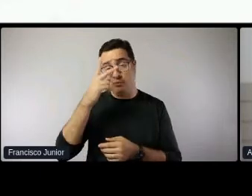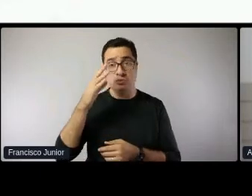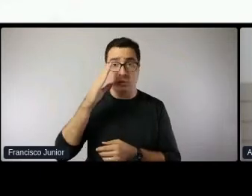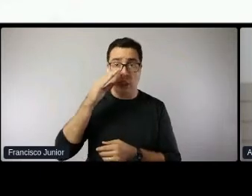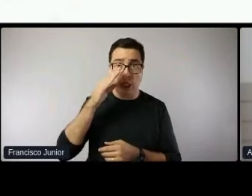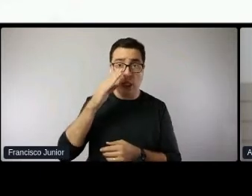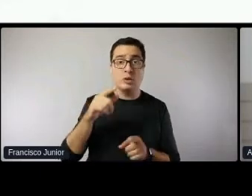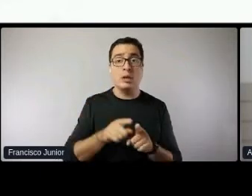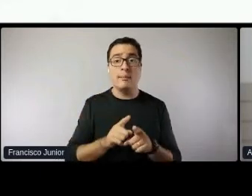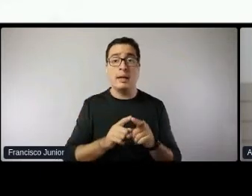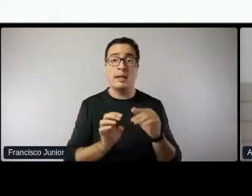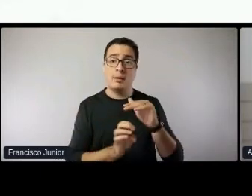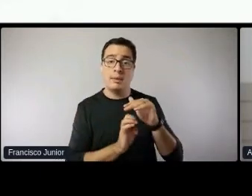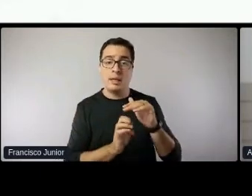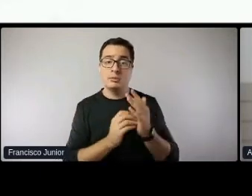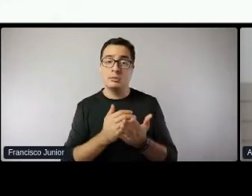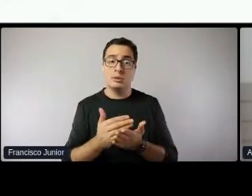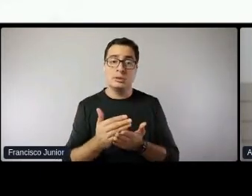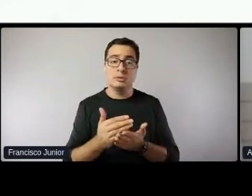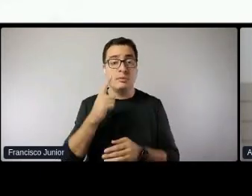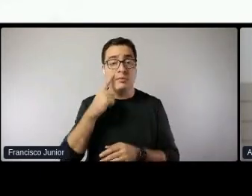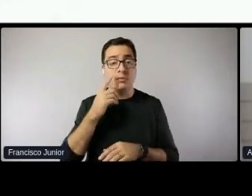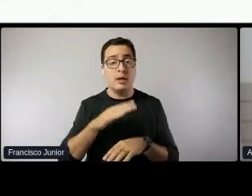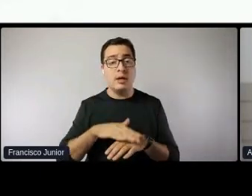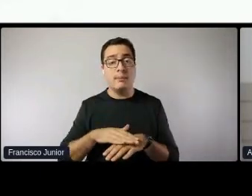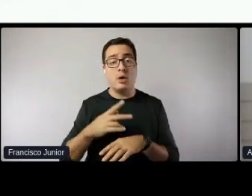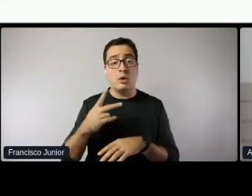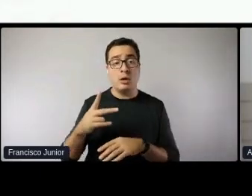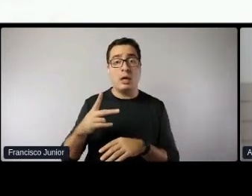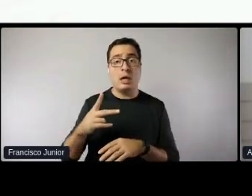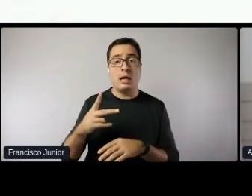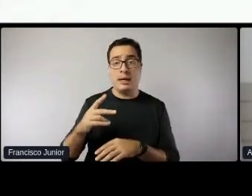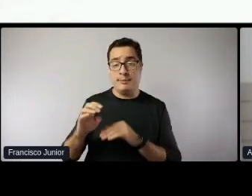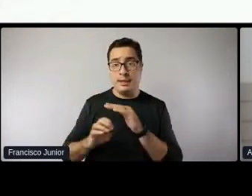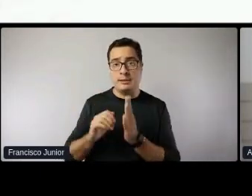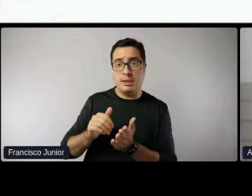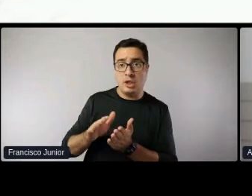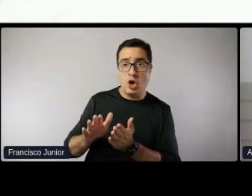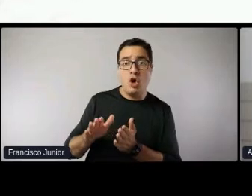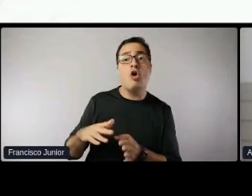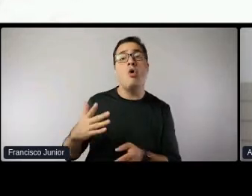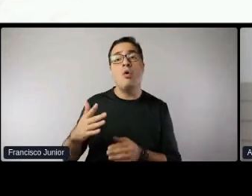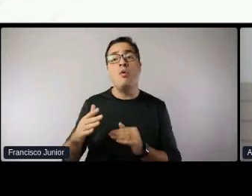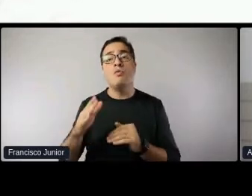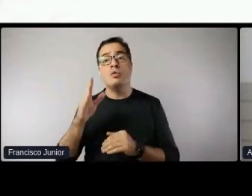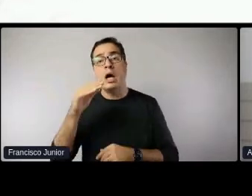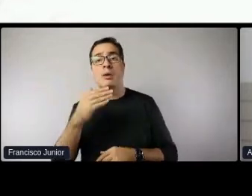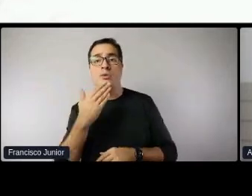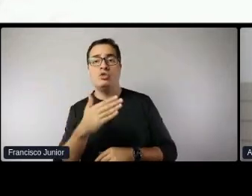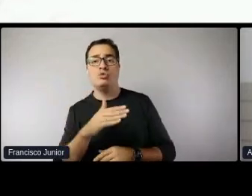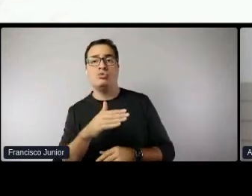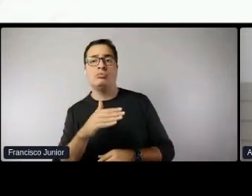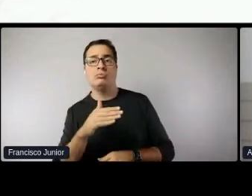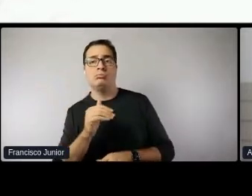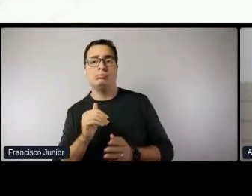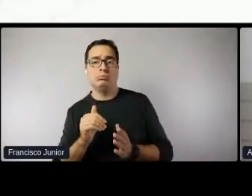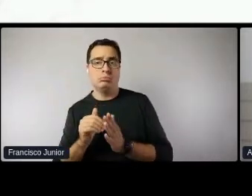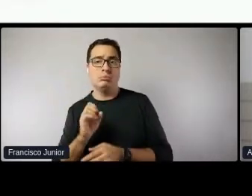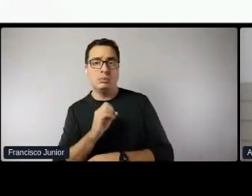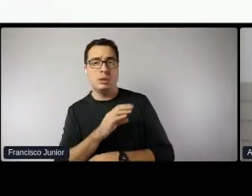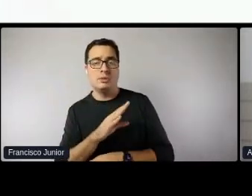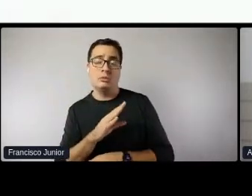empregado, e os outros a gente deixa junto em outros motivos, porque aí o foco é a gente apresentar para a